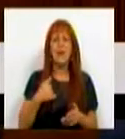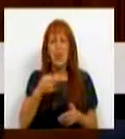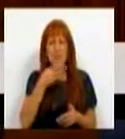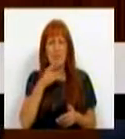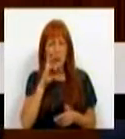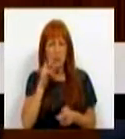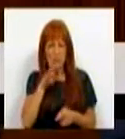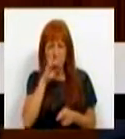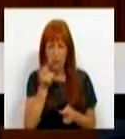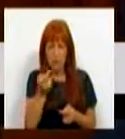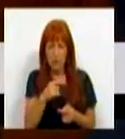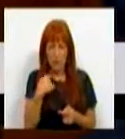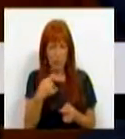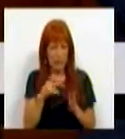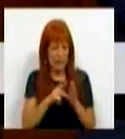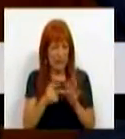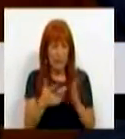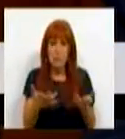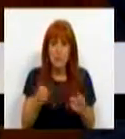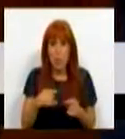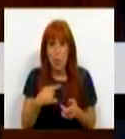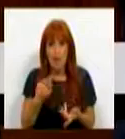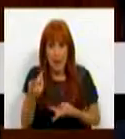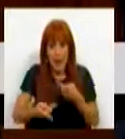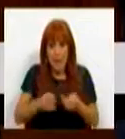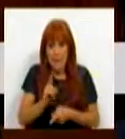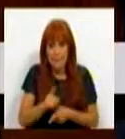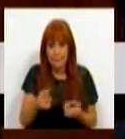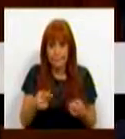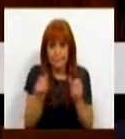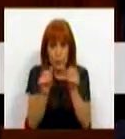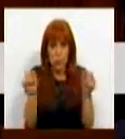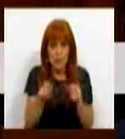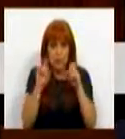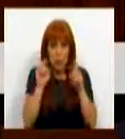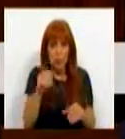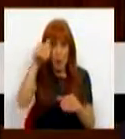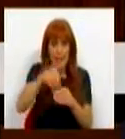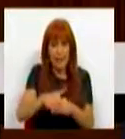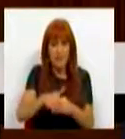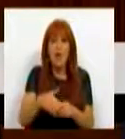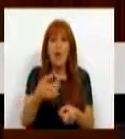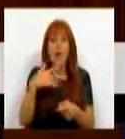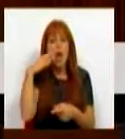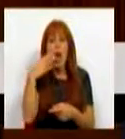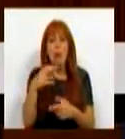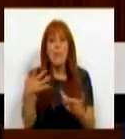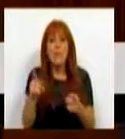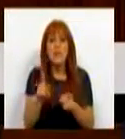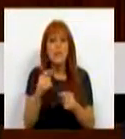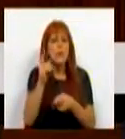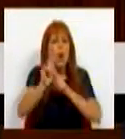desculpa se estou a entrar num campo um bocadinho técnico, mas quando se analisa o sistema de controle interno, normalmente